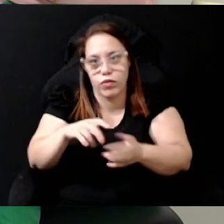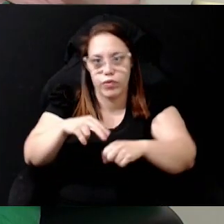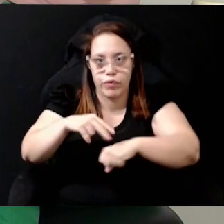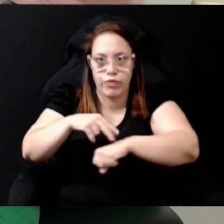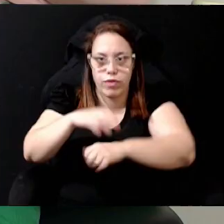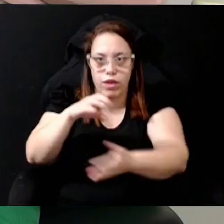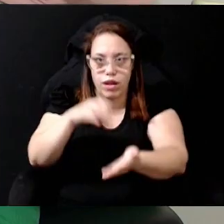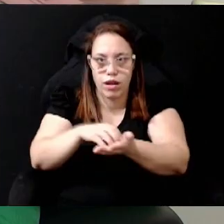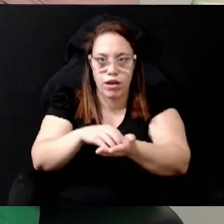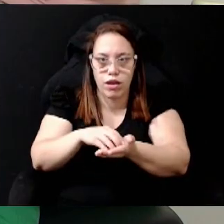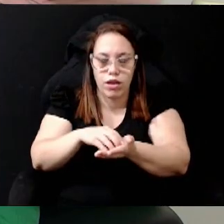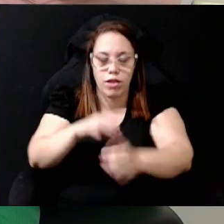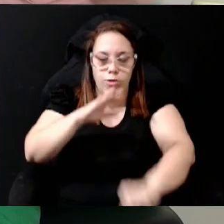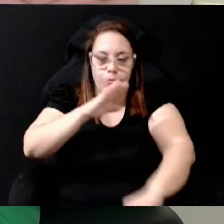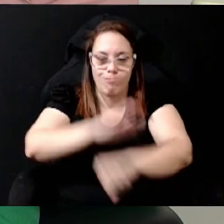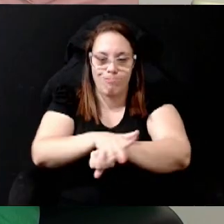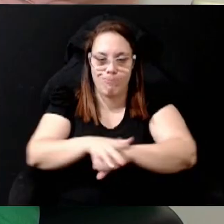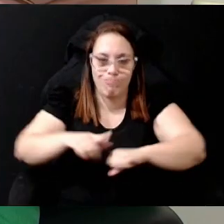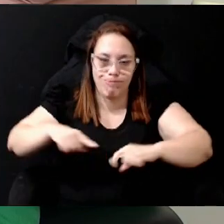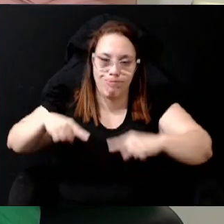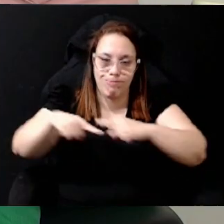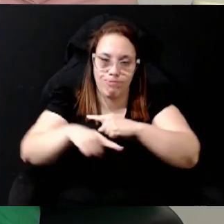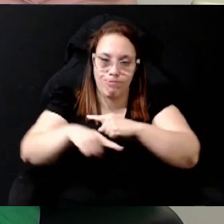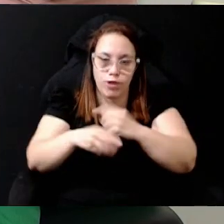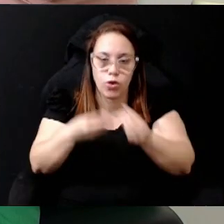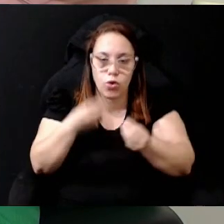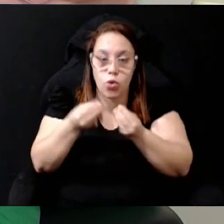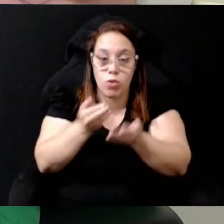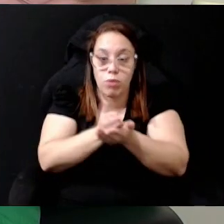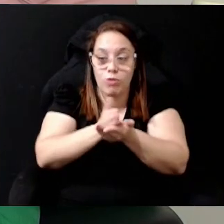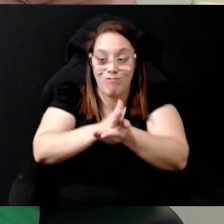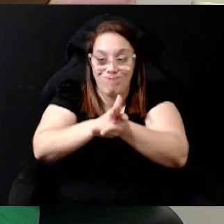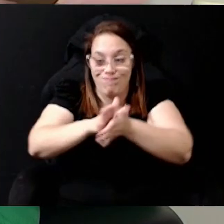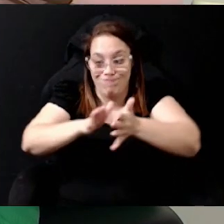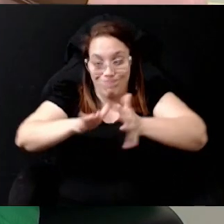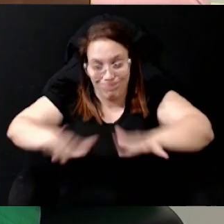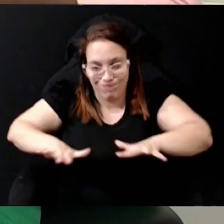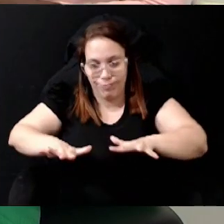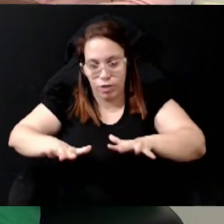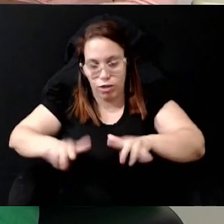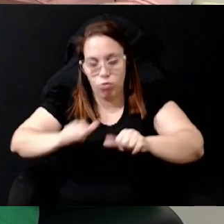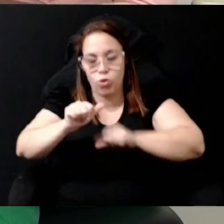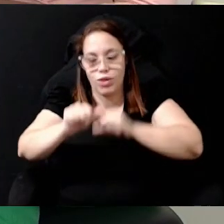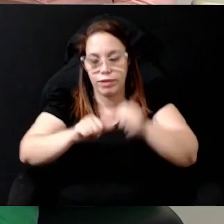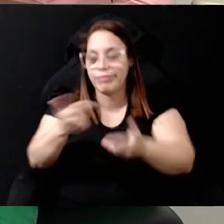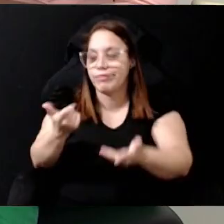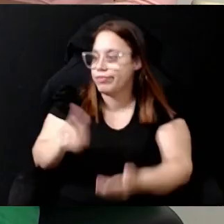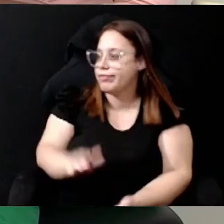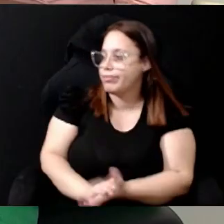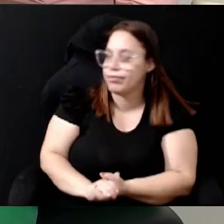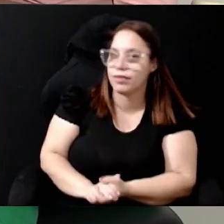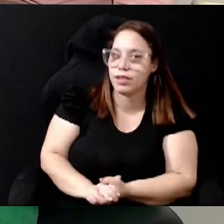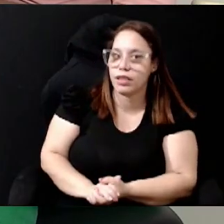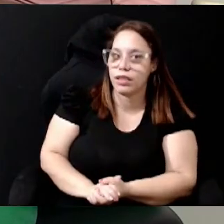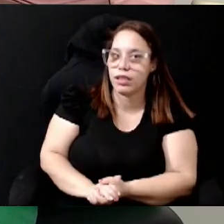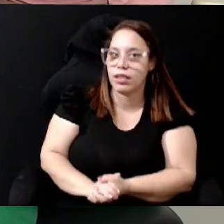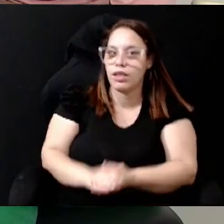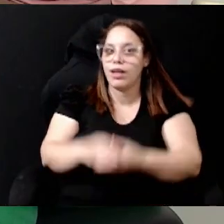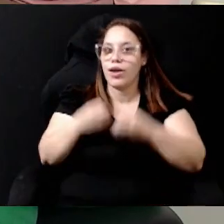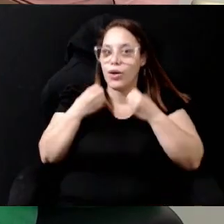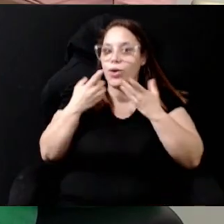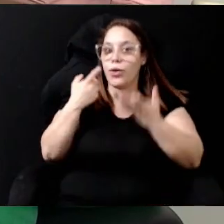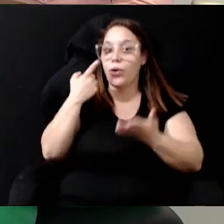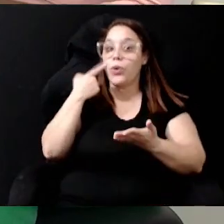pode andar no centro e refletir sobre esse processo racista, né? E como você pode desconstruir isso. Então é um movimento bem bacana também. Bom, o papo